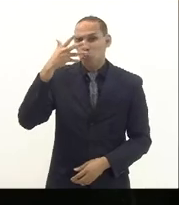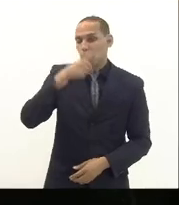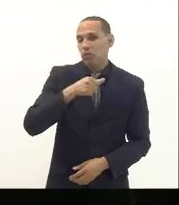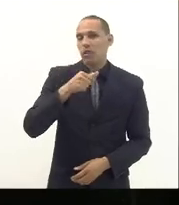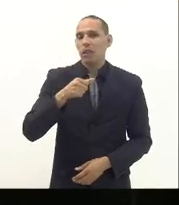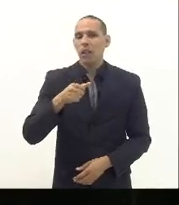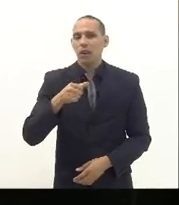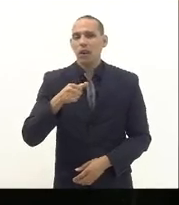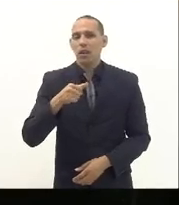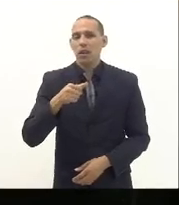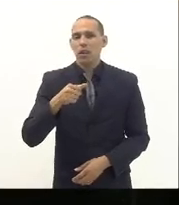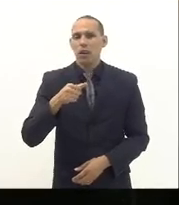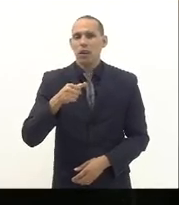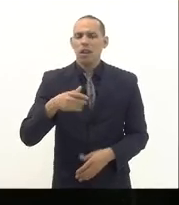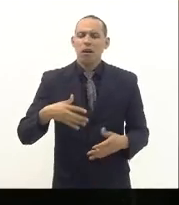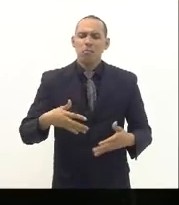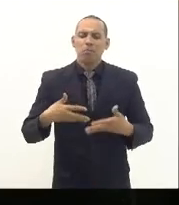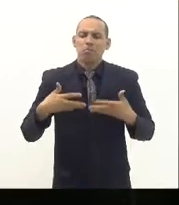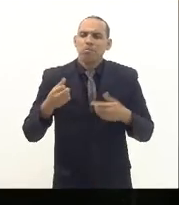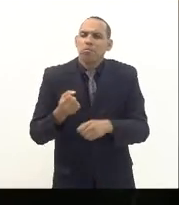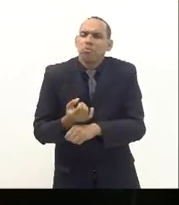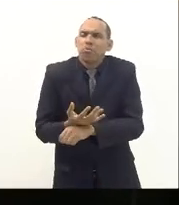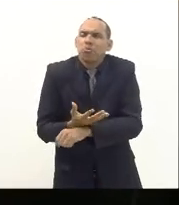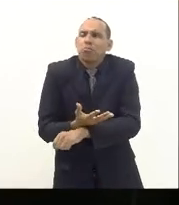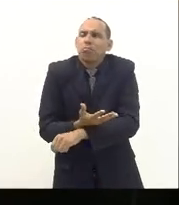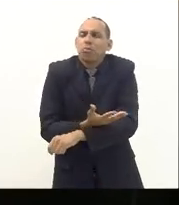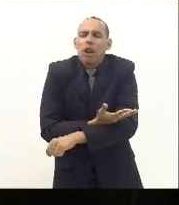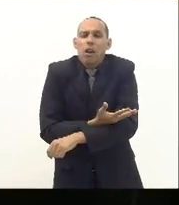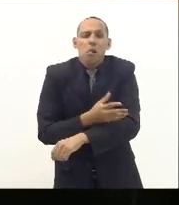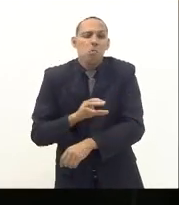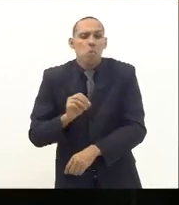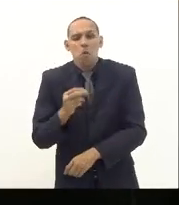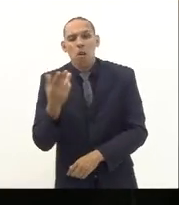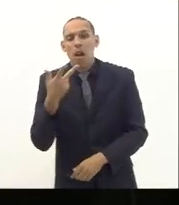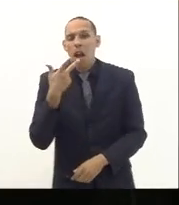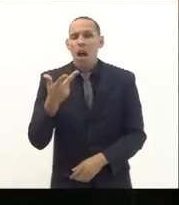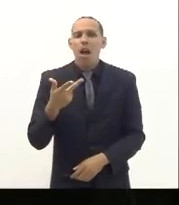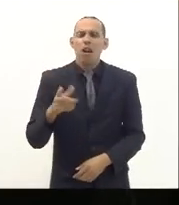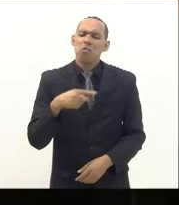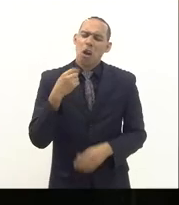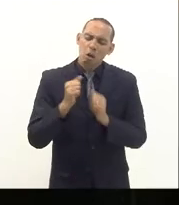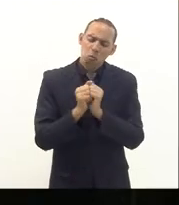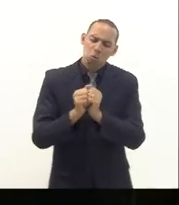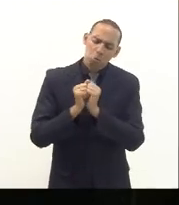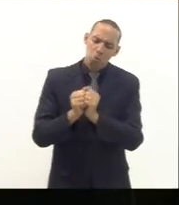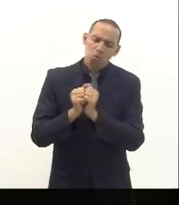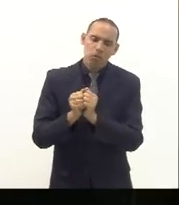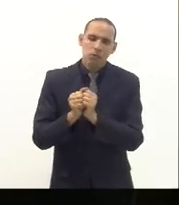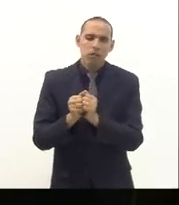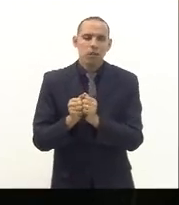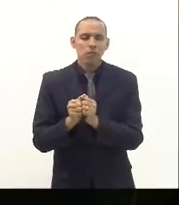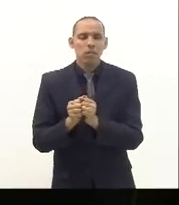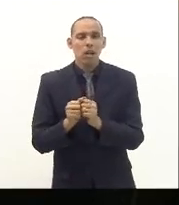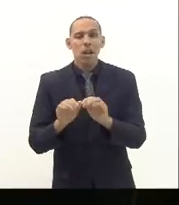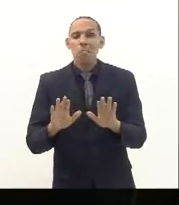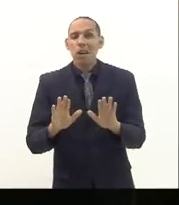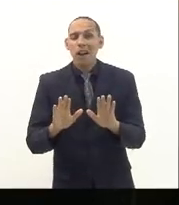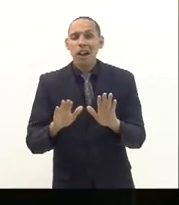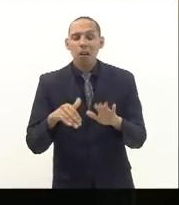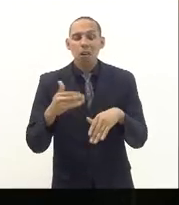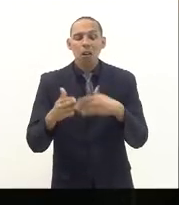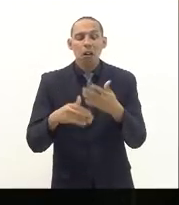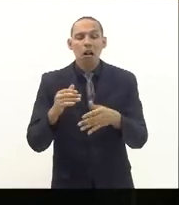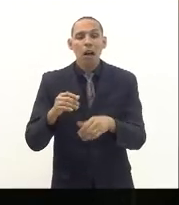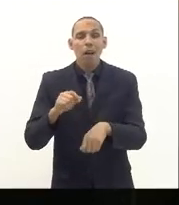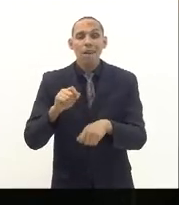fazer um discurso comovente ou falar o famoso estamos juntos mas na hora de